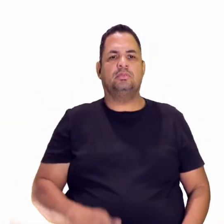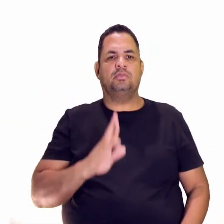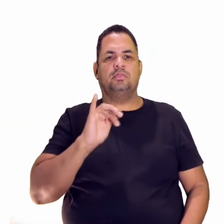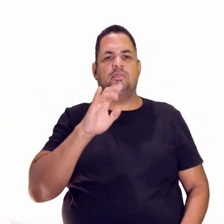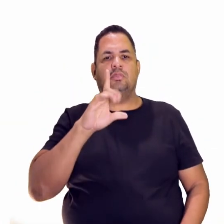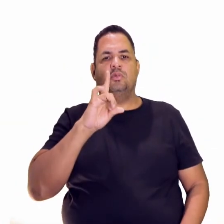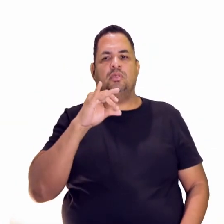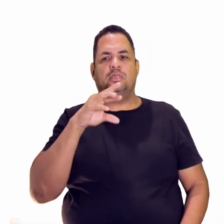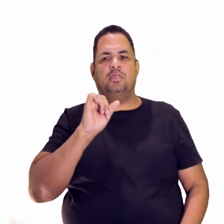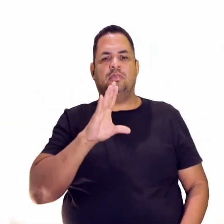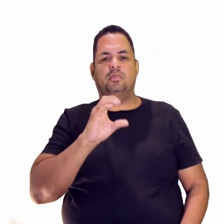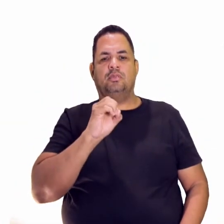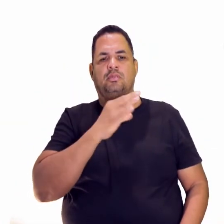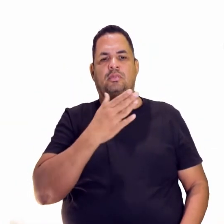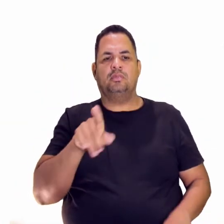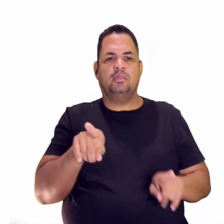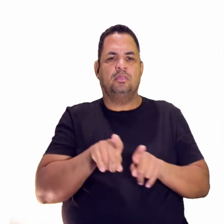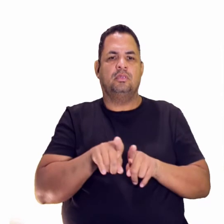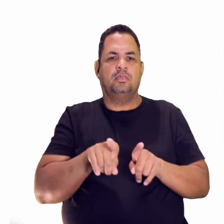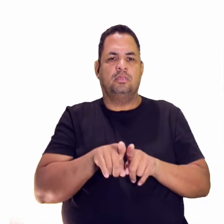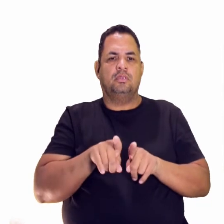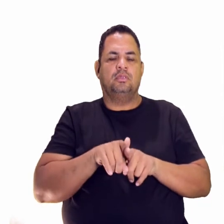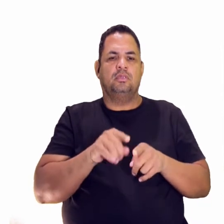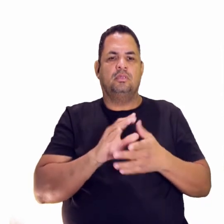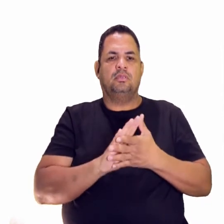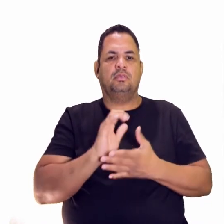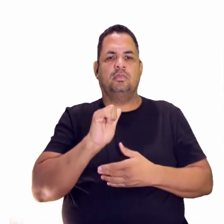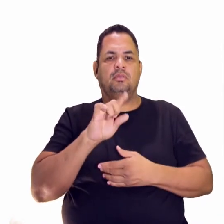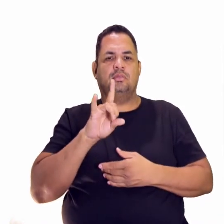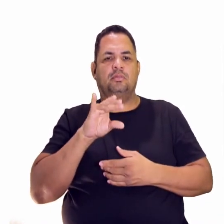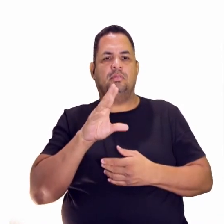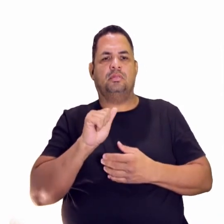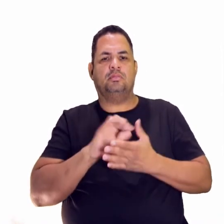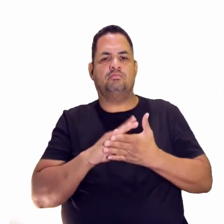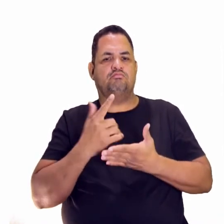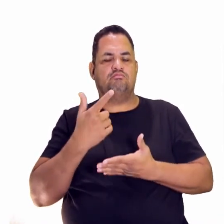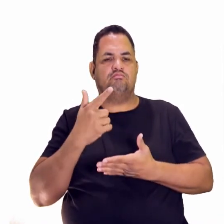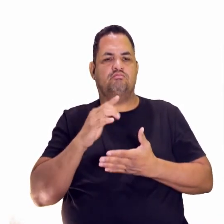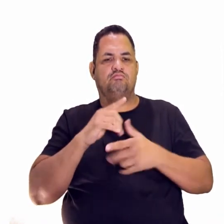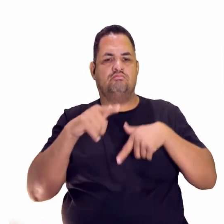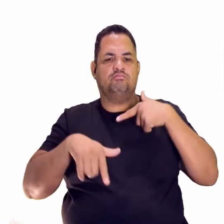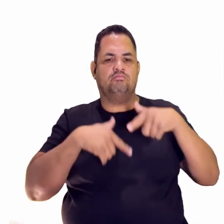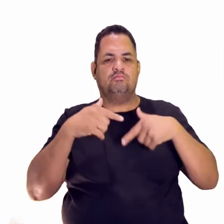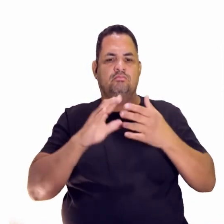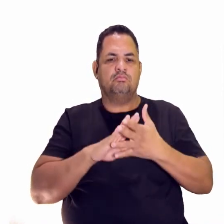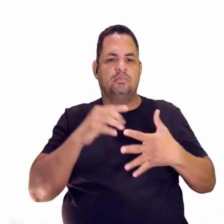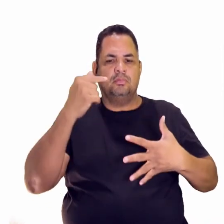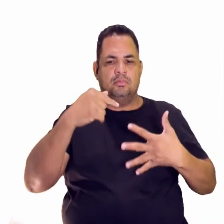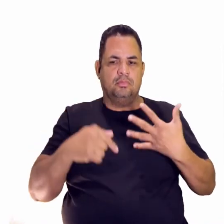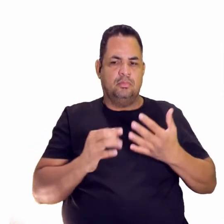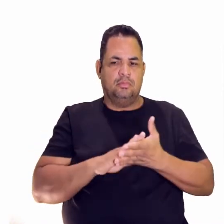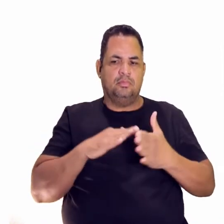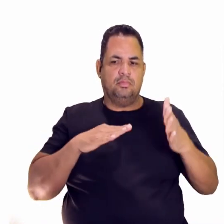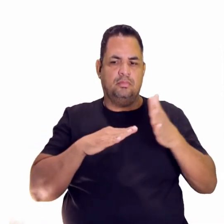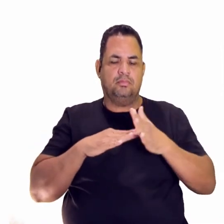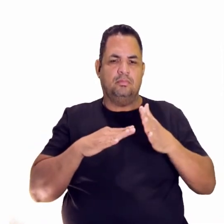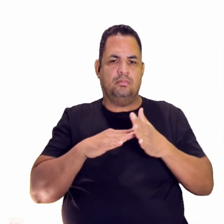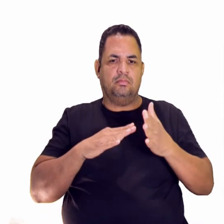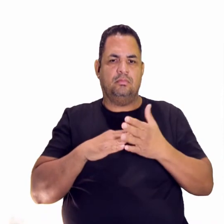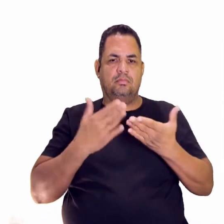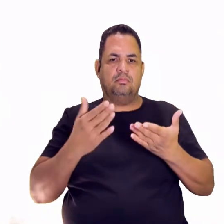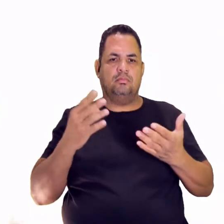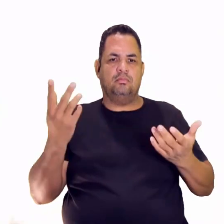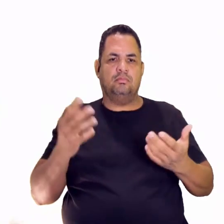Rita Loureiro também, atemporal, também seu trabalho não tem uma classificação assim que delimita, né? Por isso